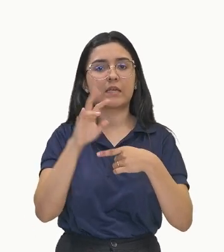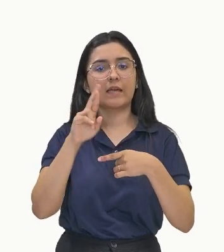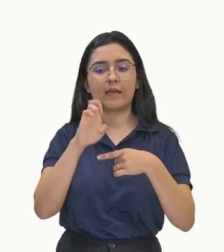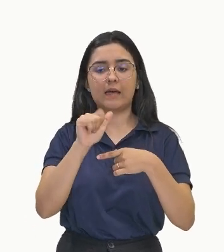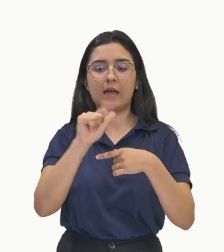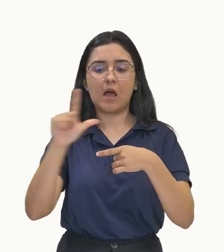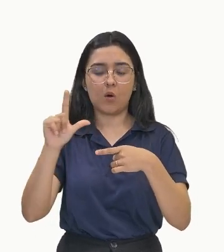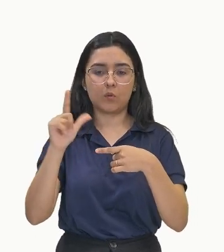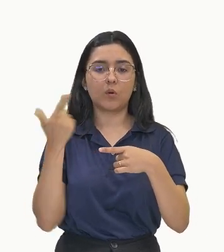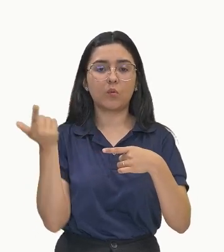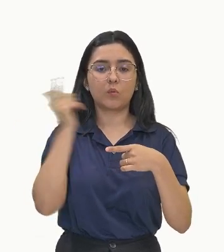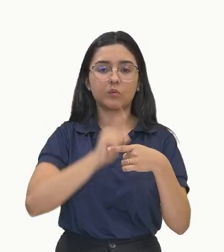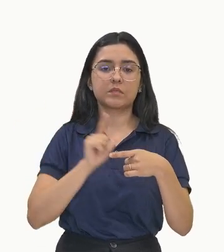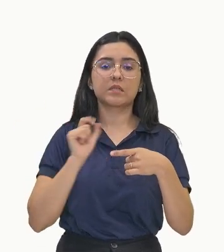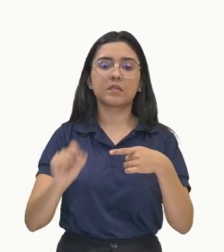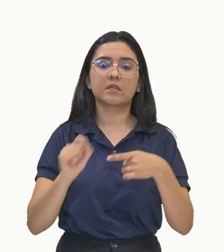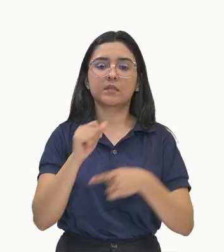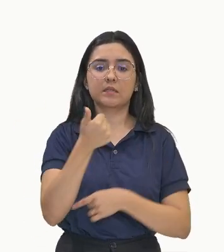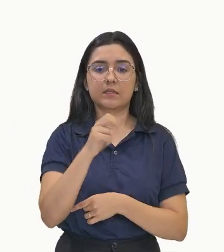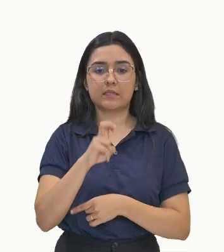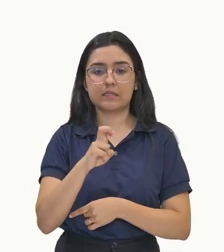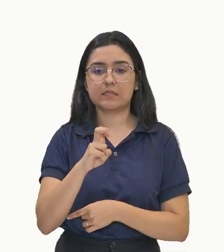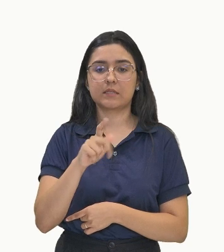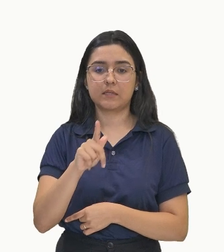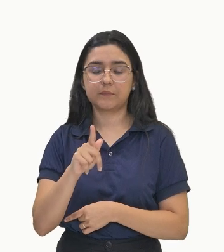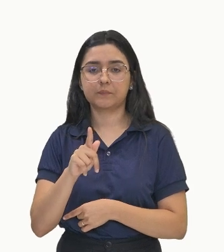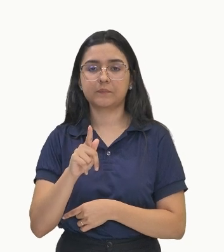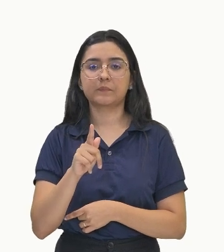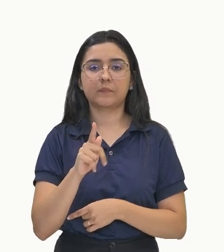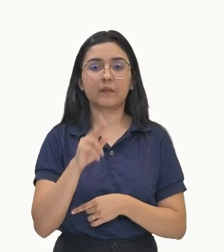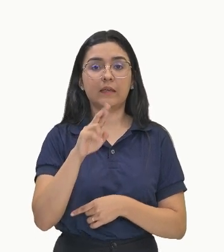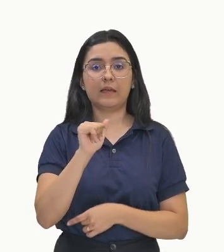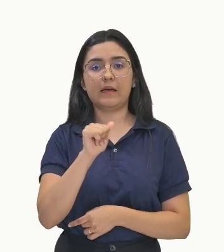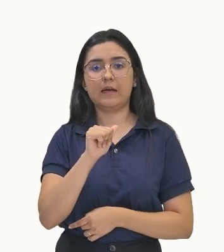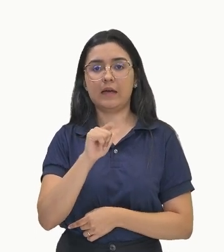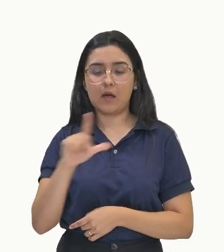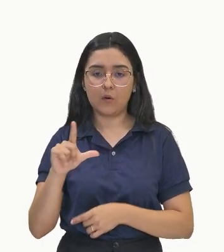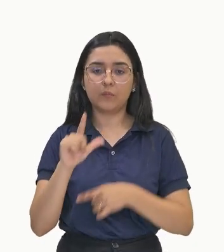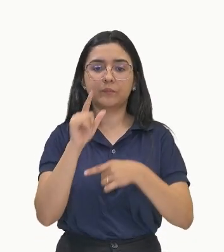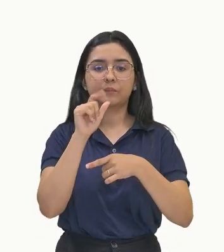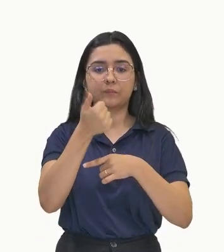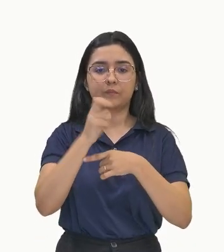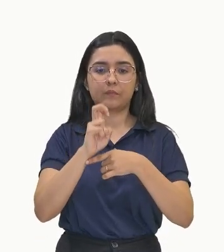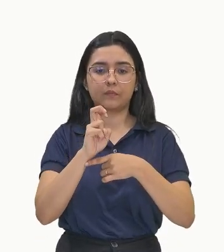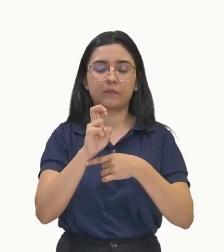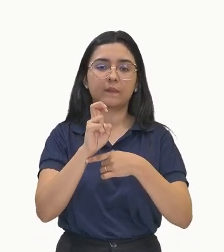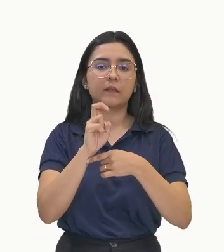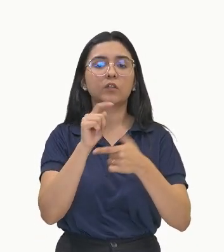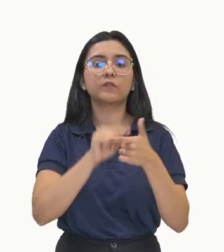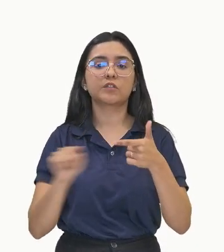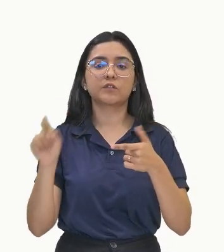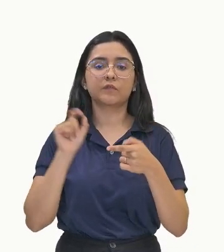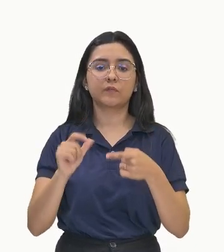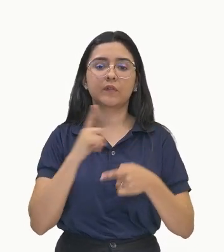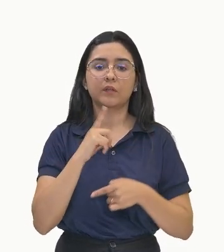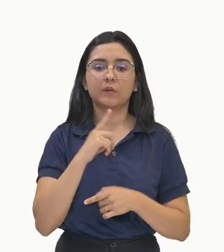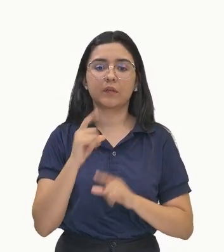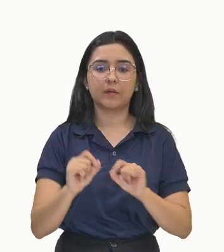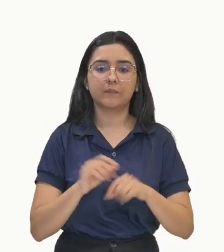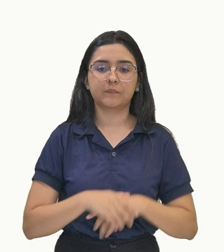ó, 15, que é o rendimento real, ele fica em cima. Então, fazendo essa divisão, eu vou ter o